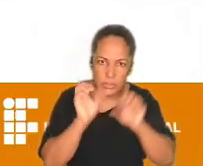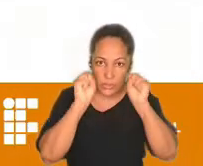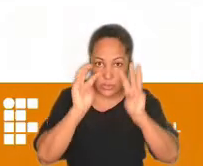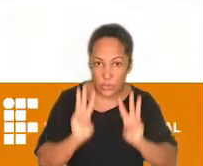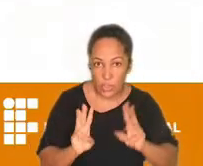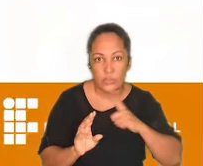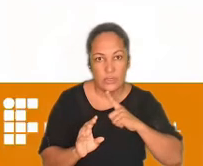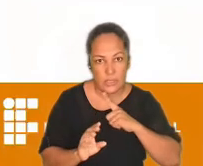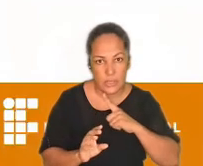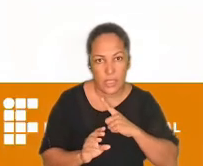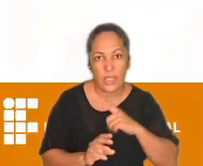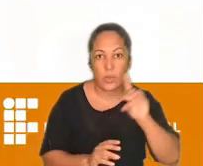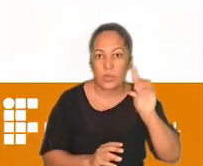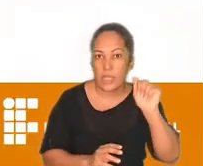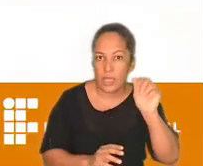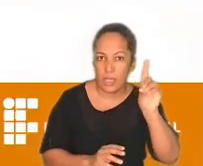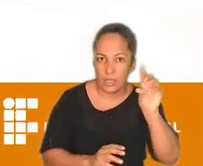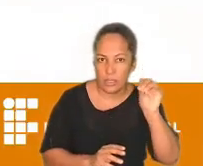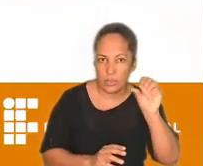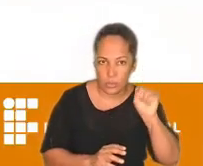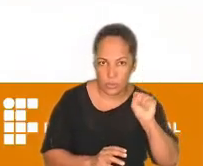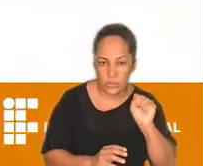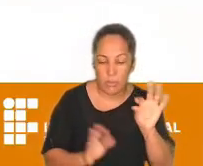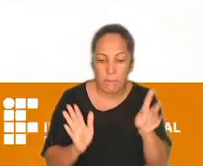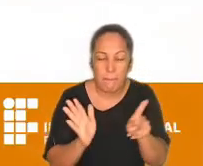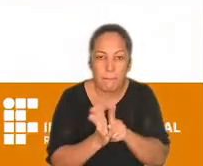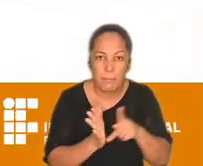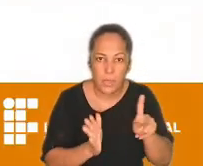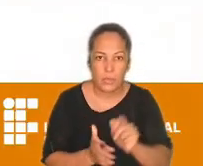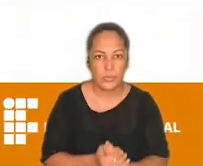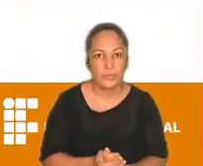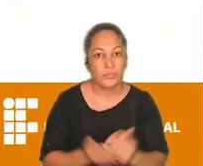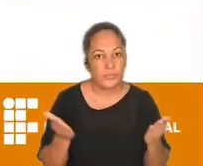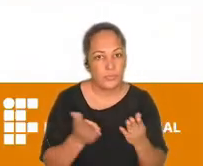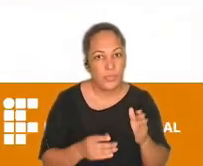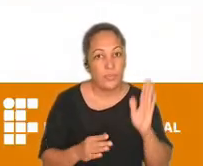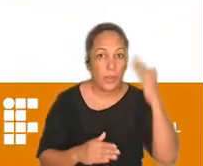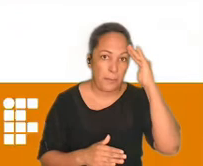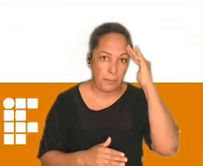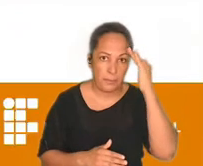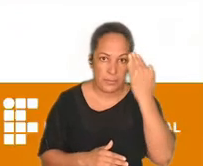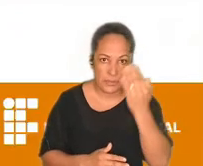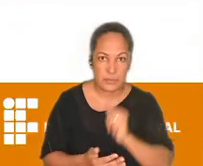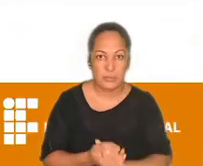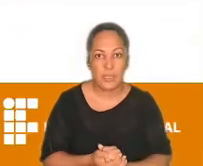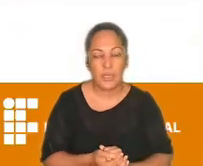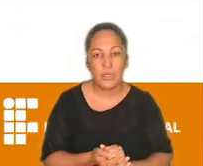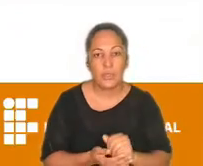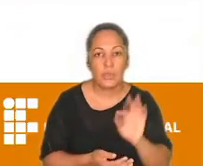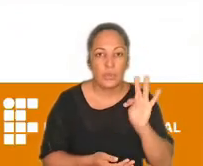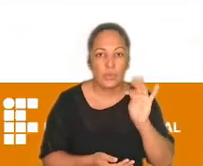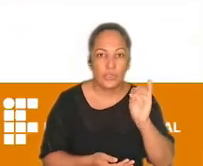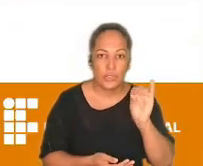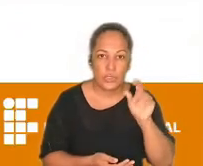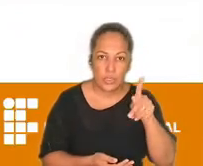dado específico. Tá? Então, eu vou falar aqui hoje dos principais tipos de dados que nós manipulamos num banco